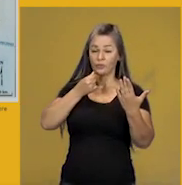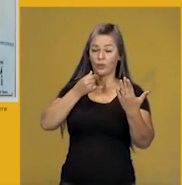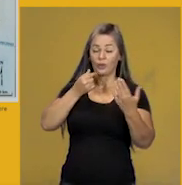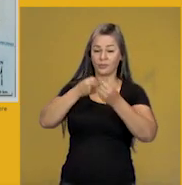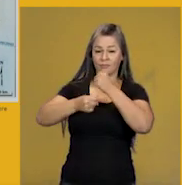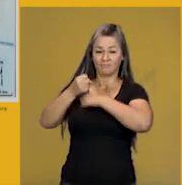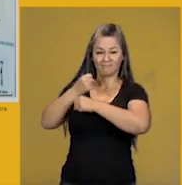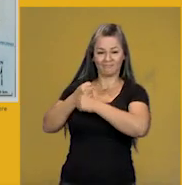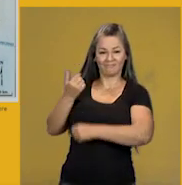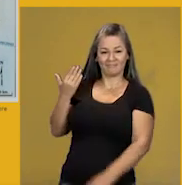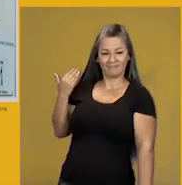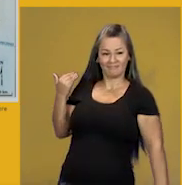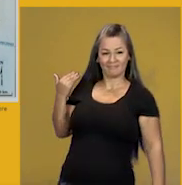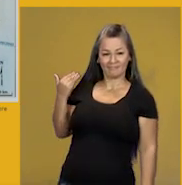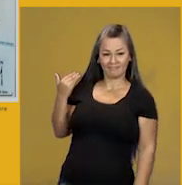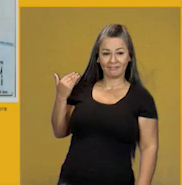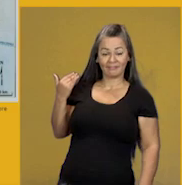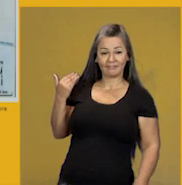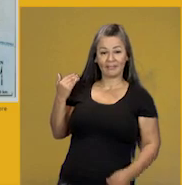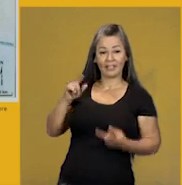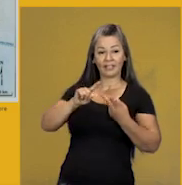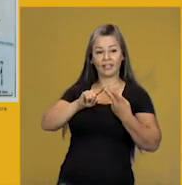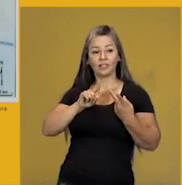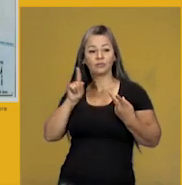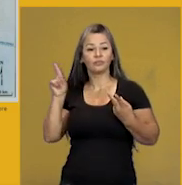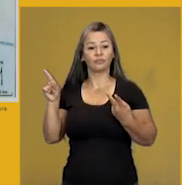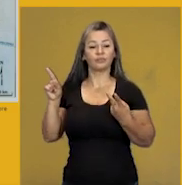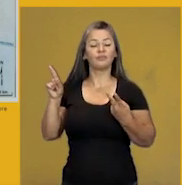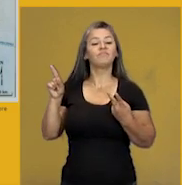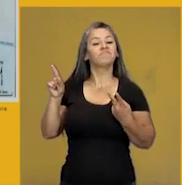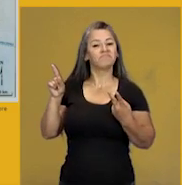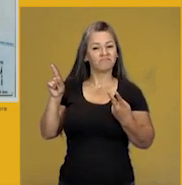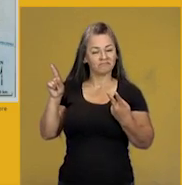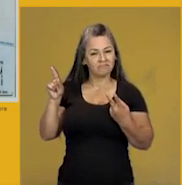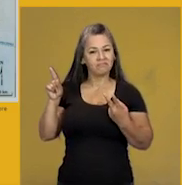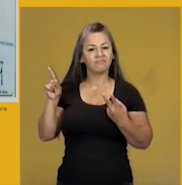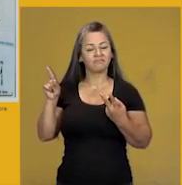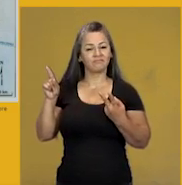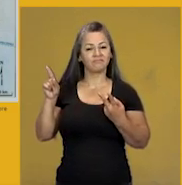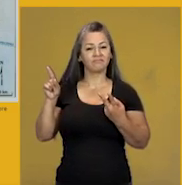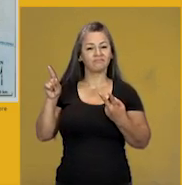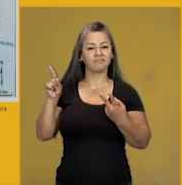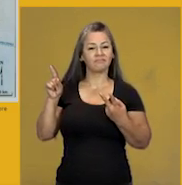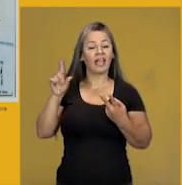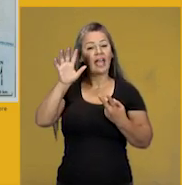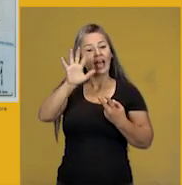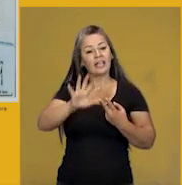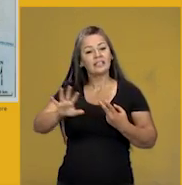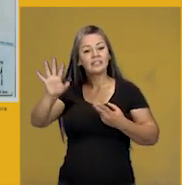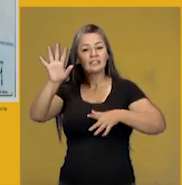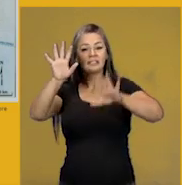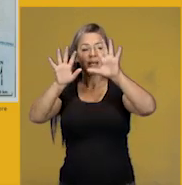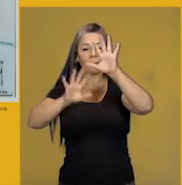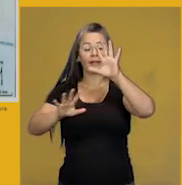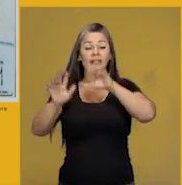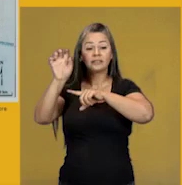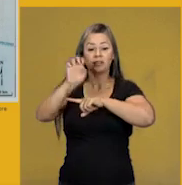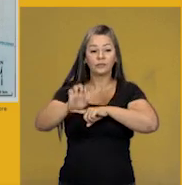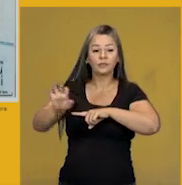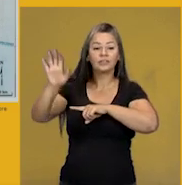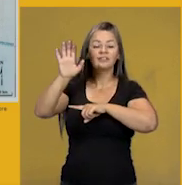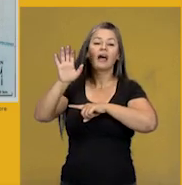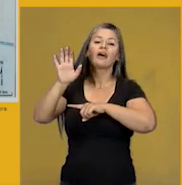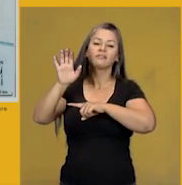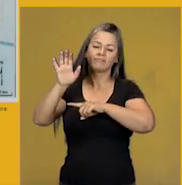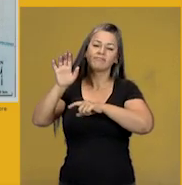regionalização do IBGE, né, obedece os critérios dos limites estaduais, diferentemente da